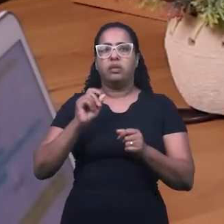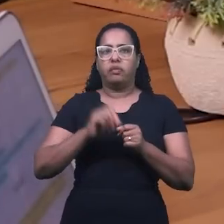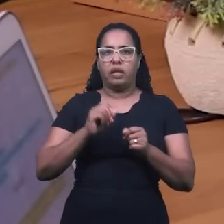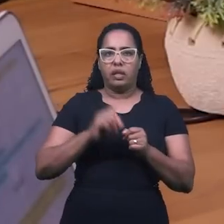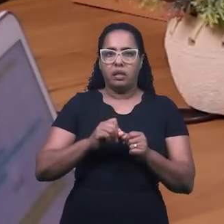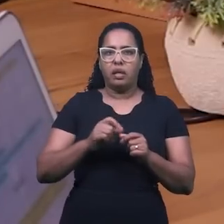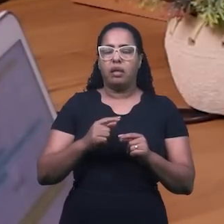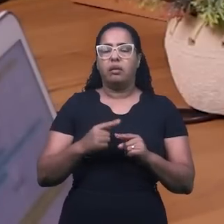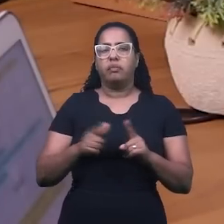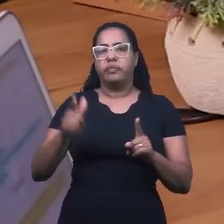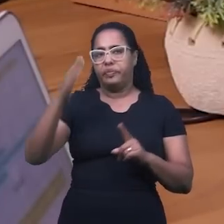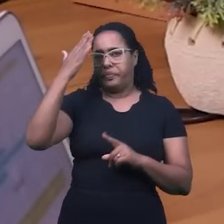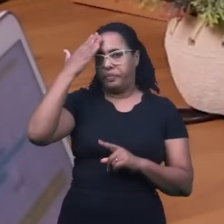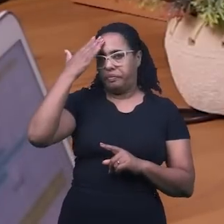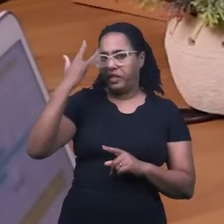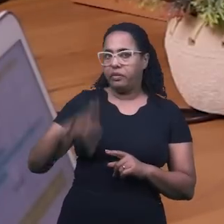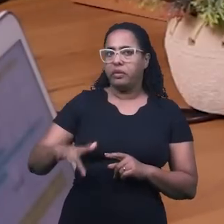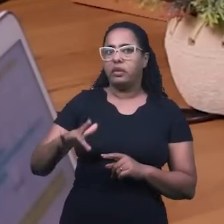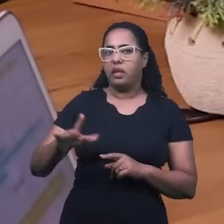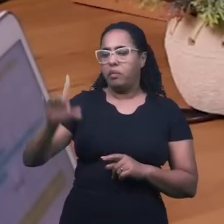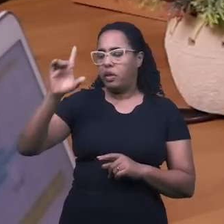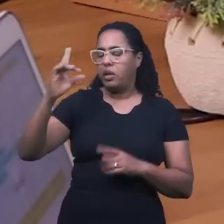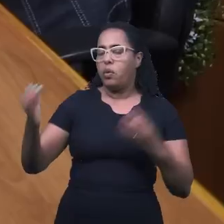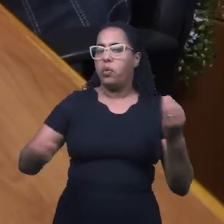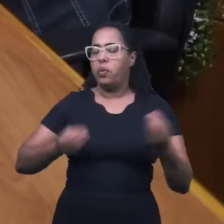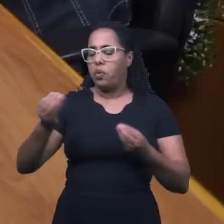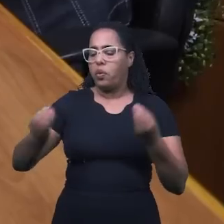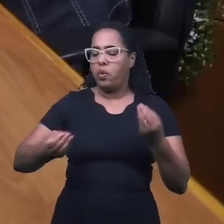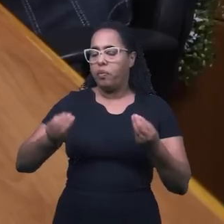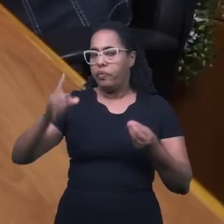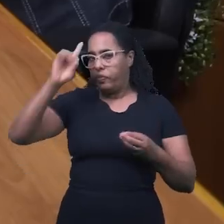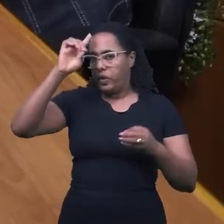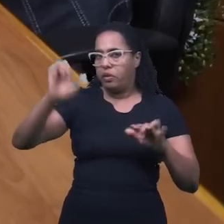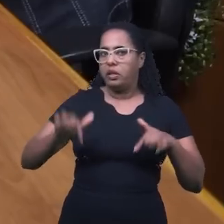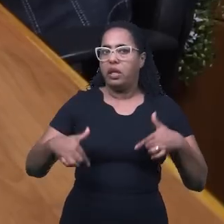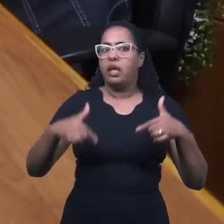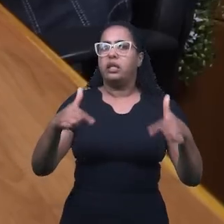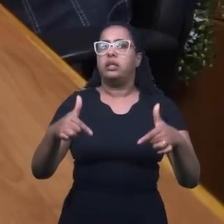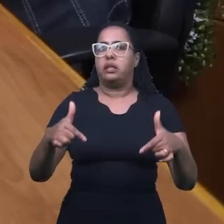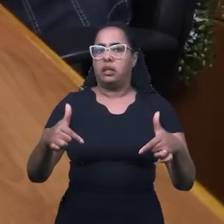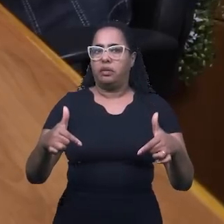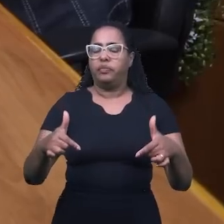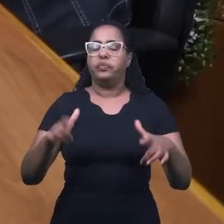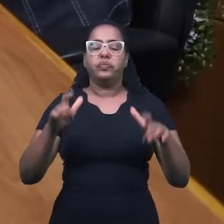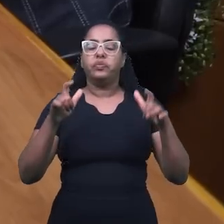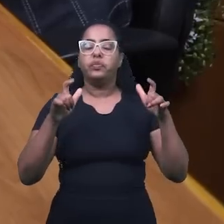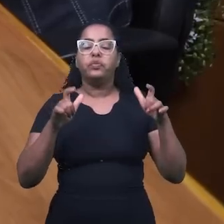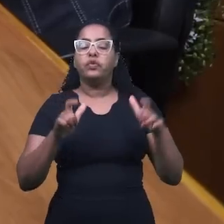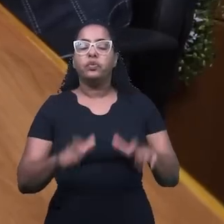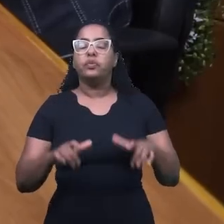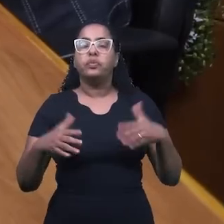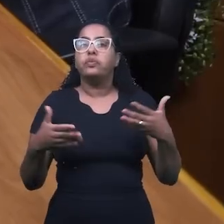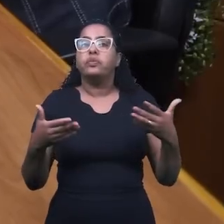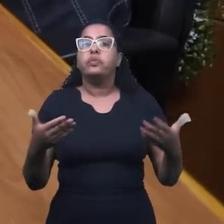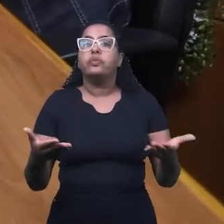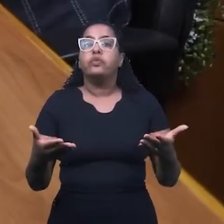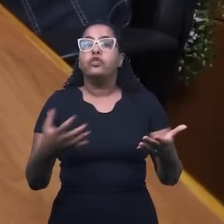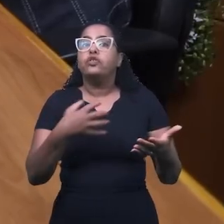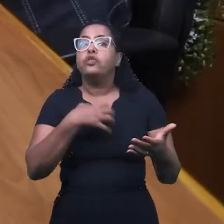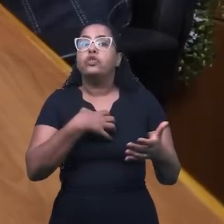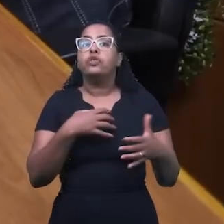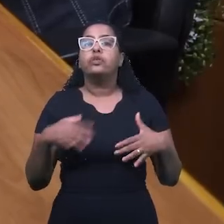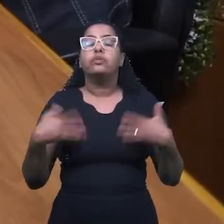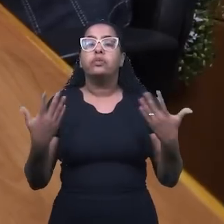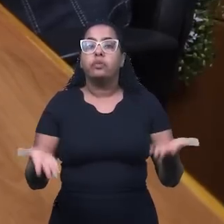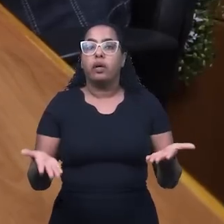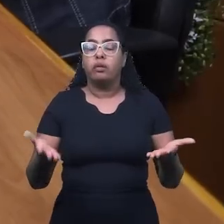sempre, mas eu não sabia o que ele iria fazer, né? Aonde que as coisas iriam chegar,